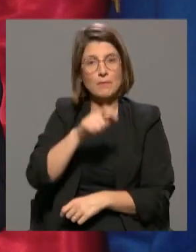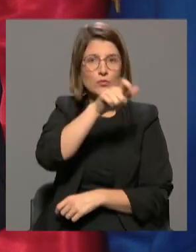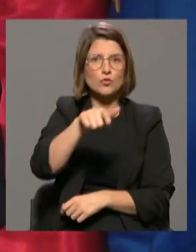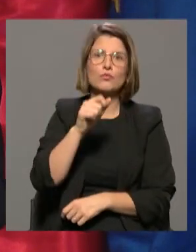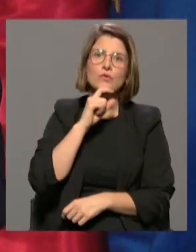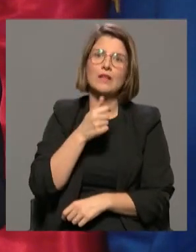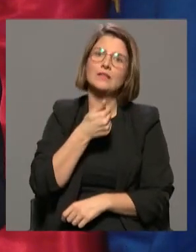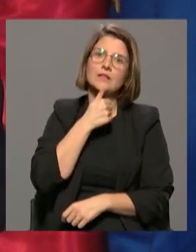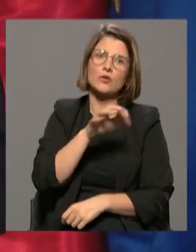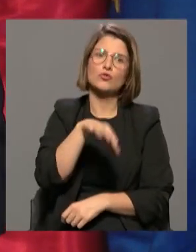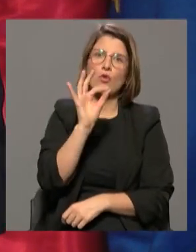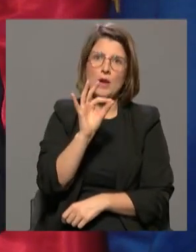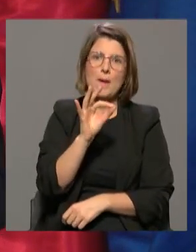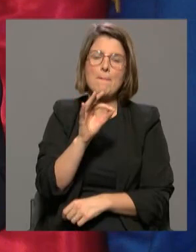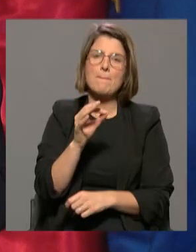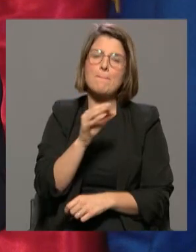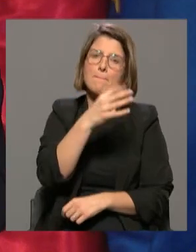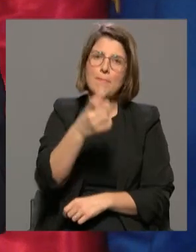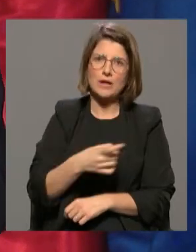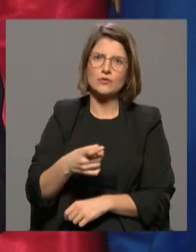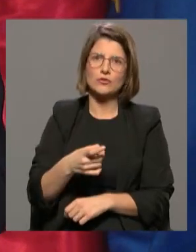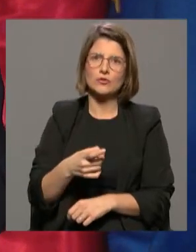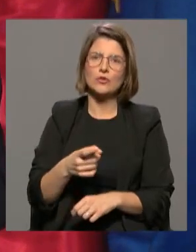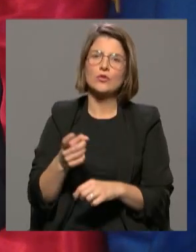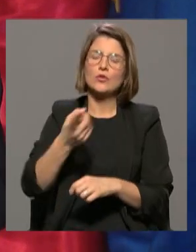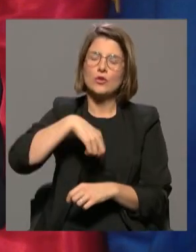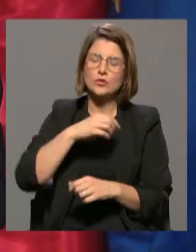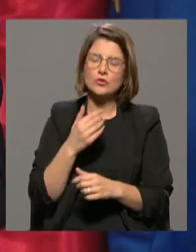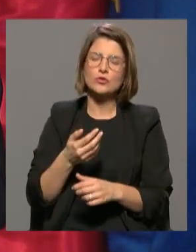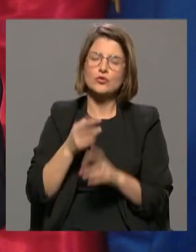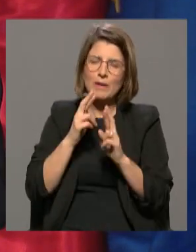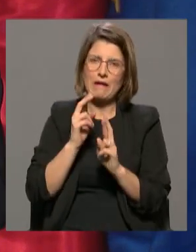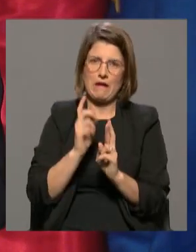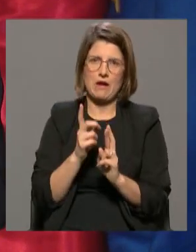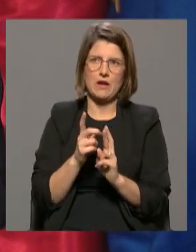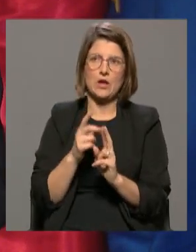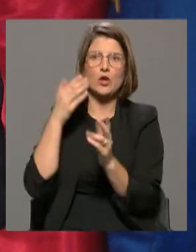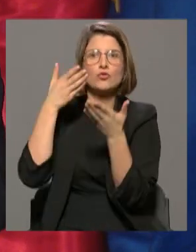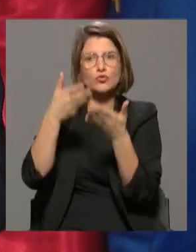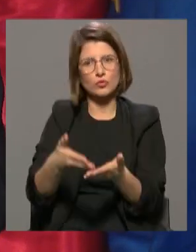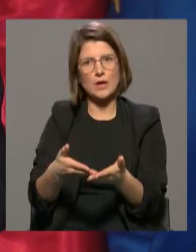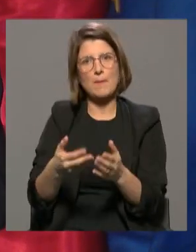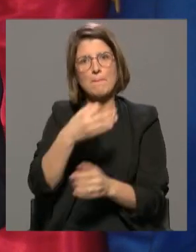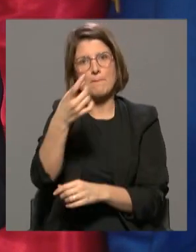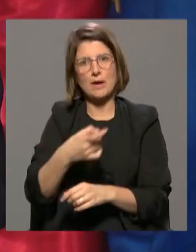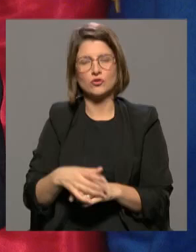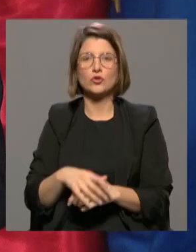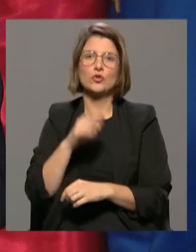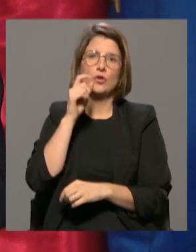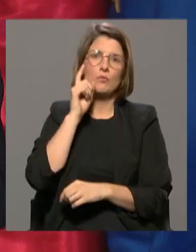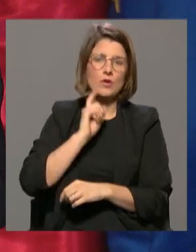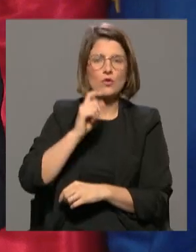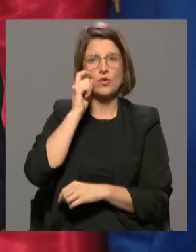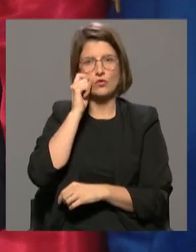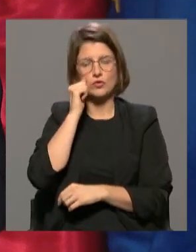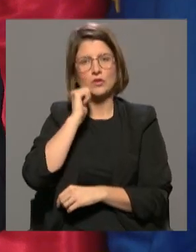ter esperança pedir por ela ajudar no seu alcance açorianas e açorianos